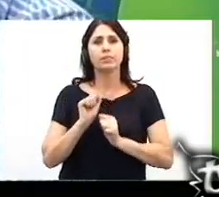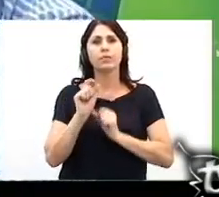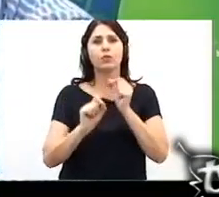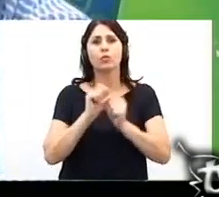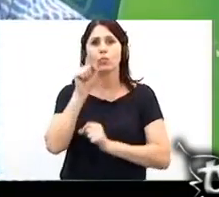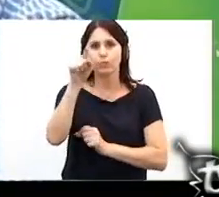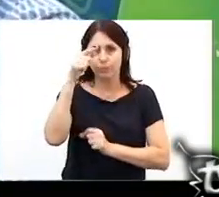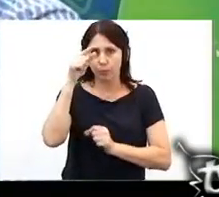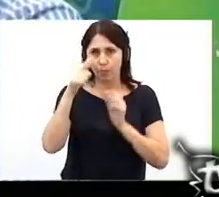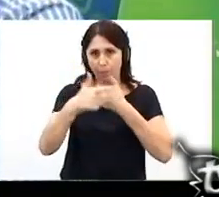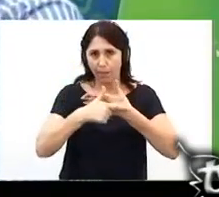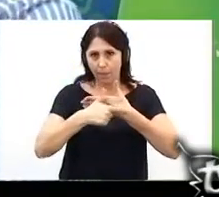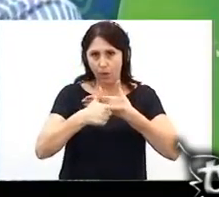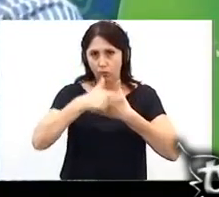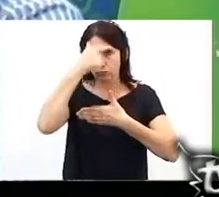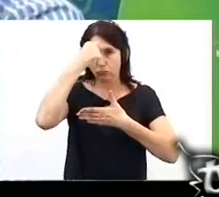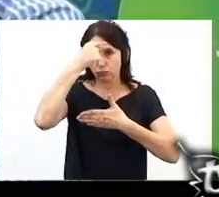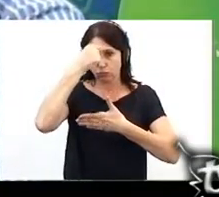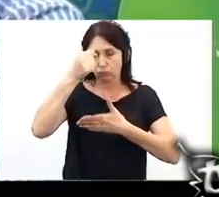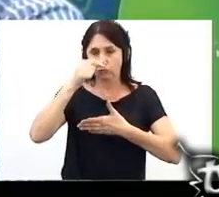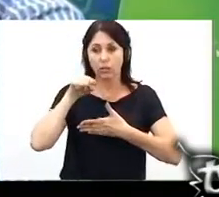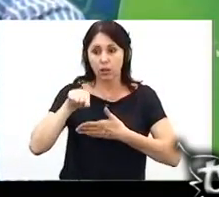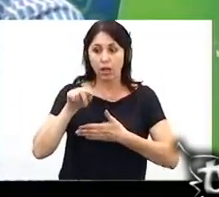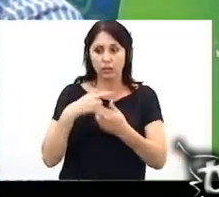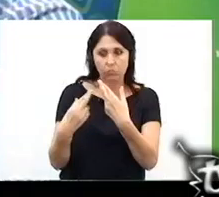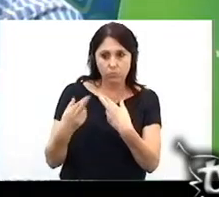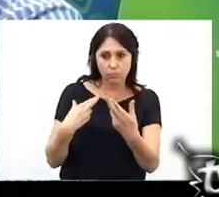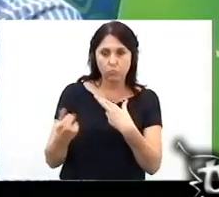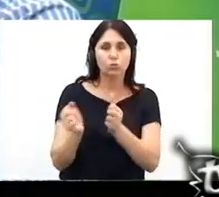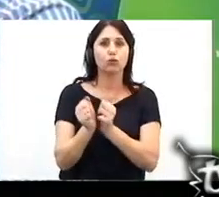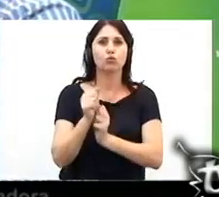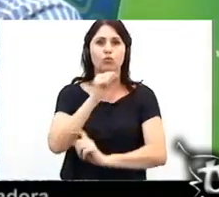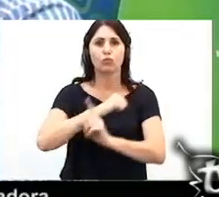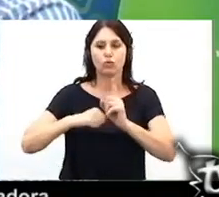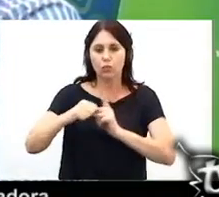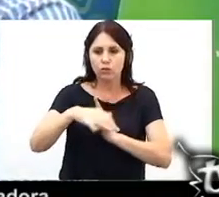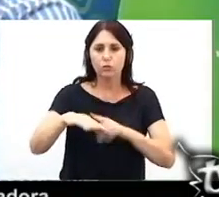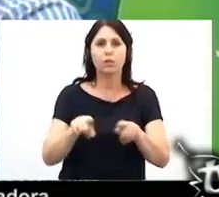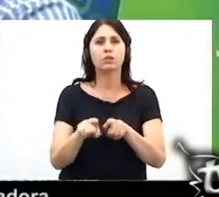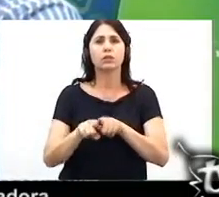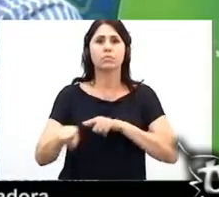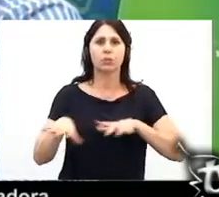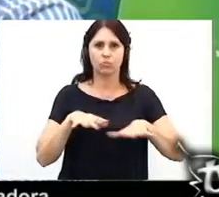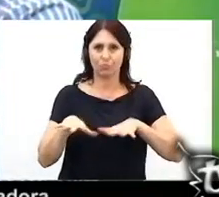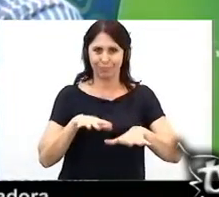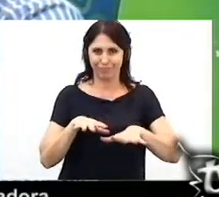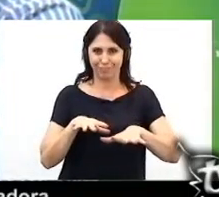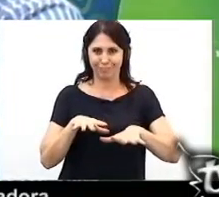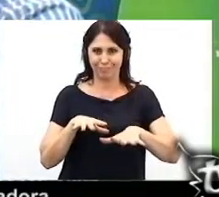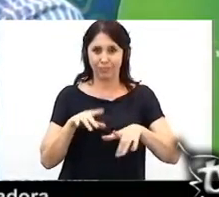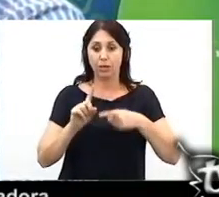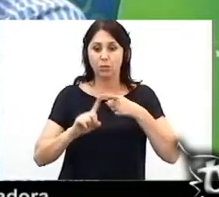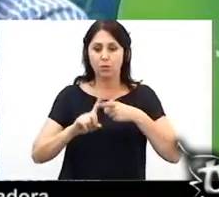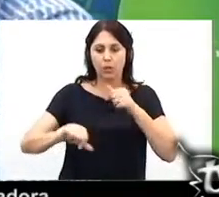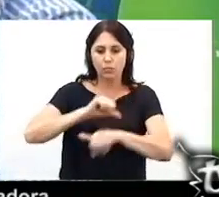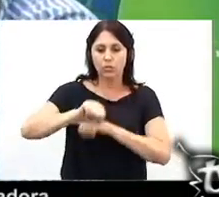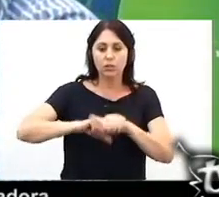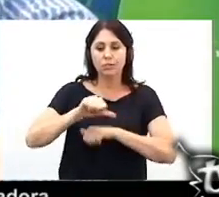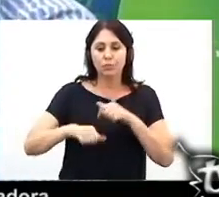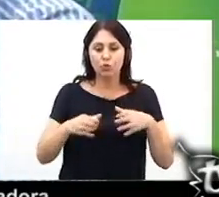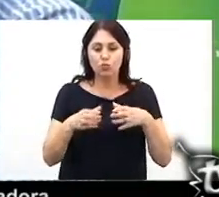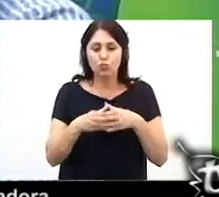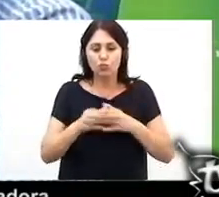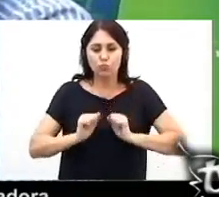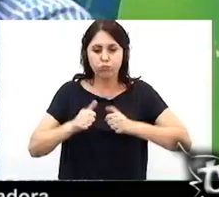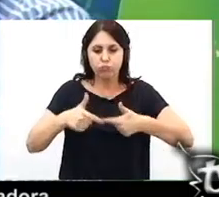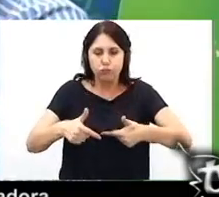com relação a detalhamentos específicos a questões que se relacionam à mobilidade urbana. O que nós pensamos que poderia ser interessante